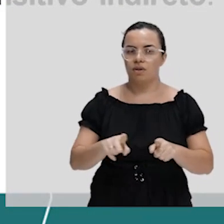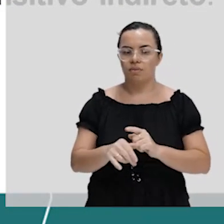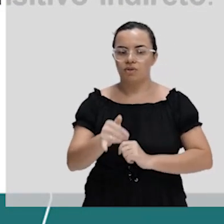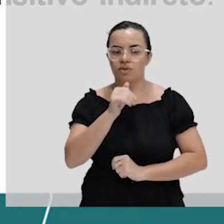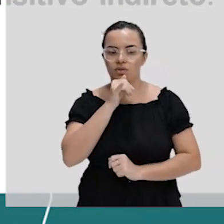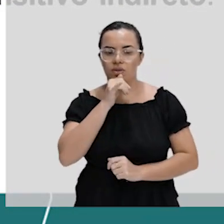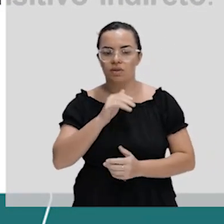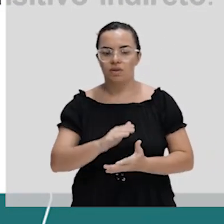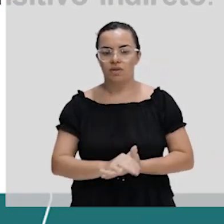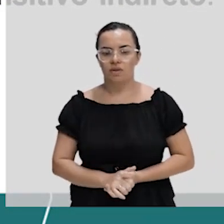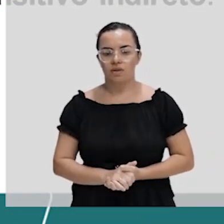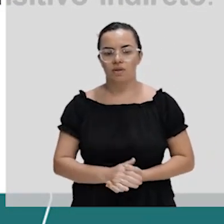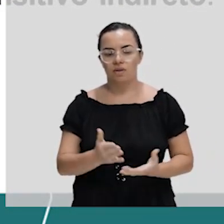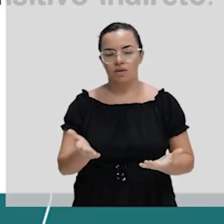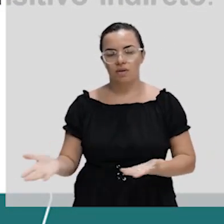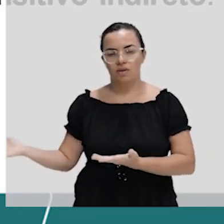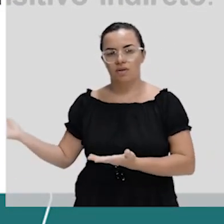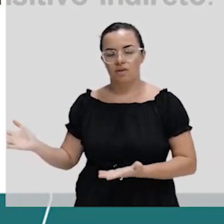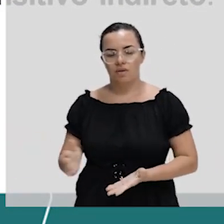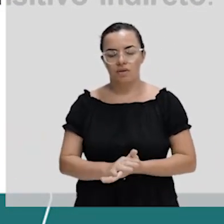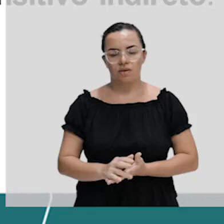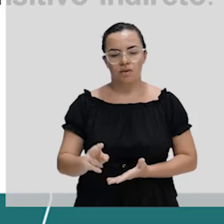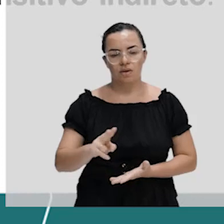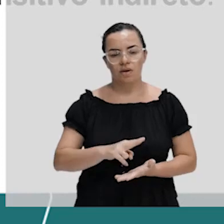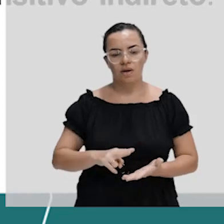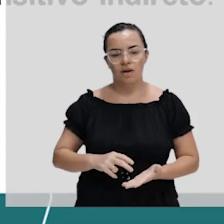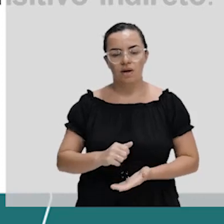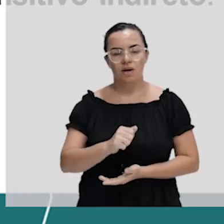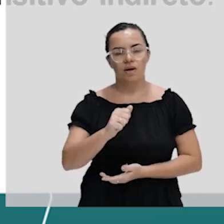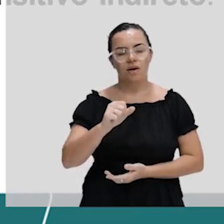Aspirar. Aspirar é verbo, né?